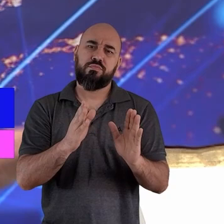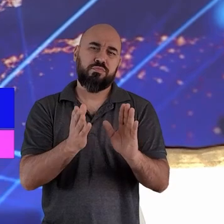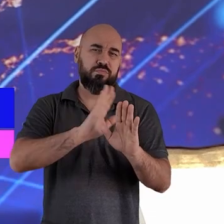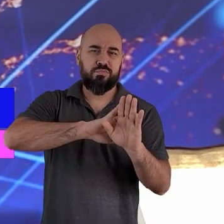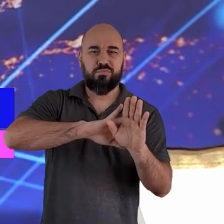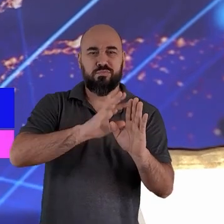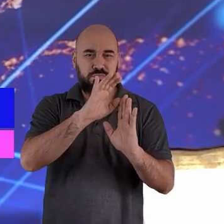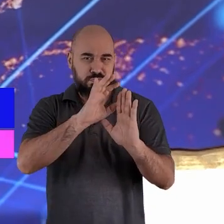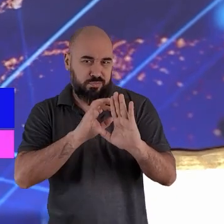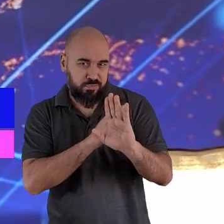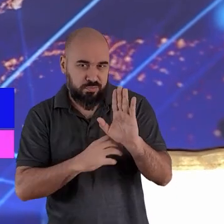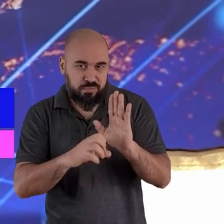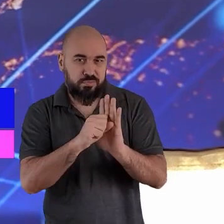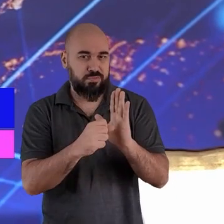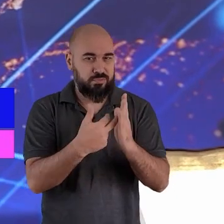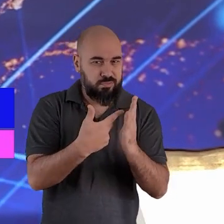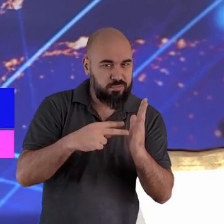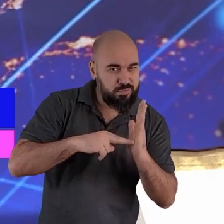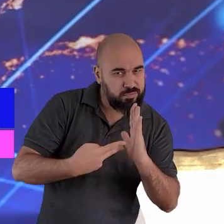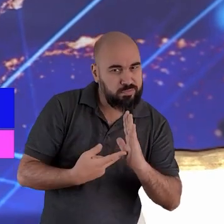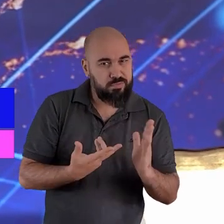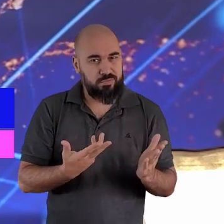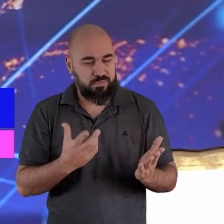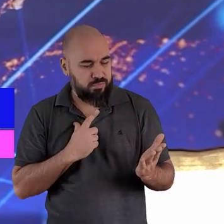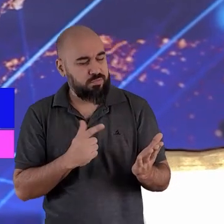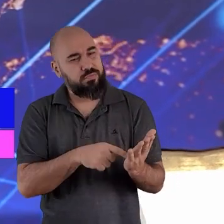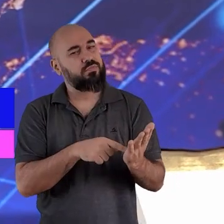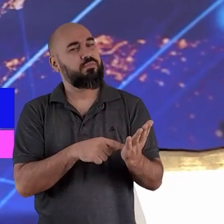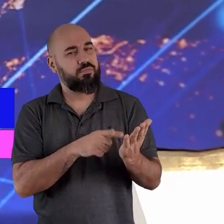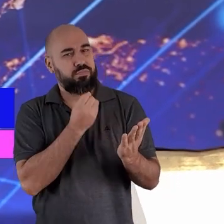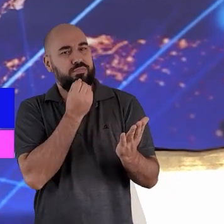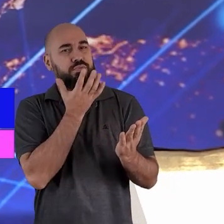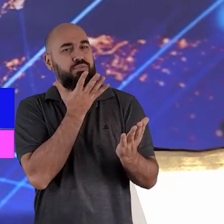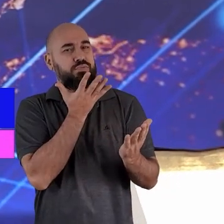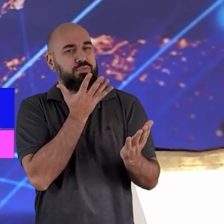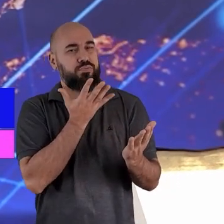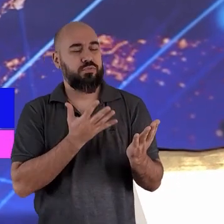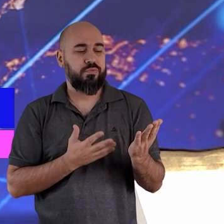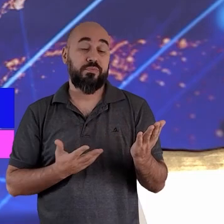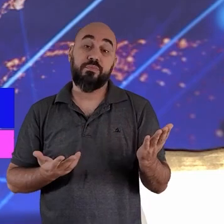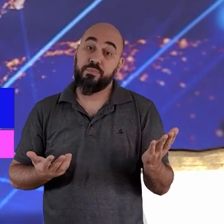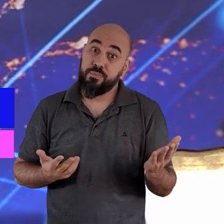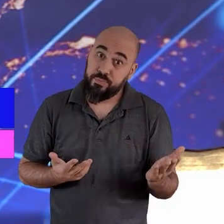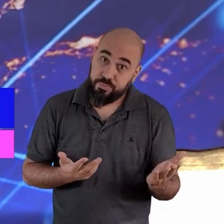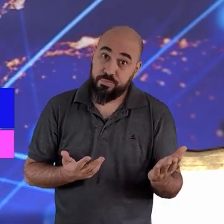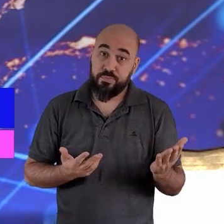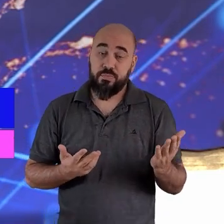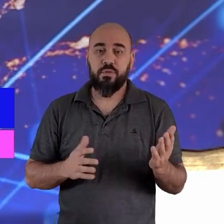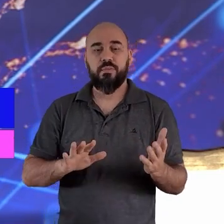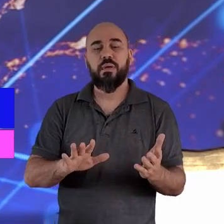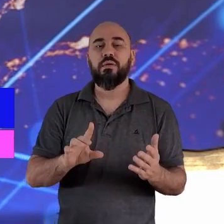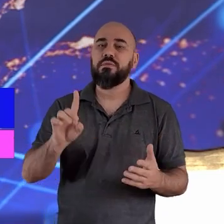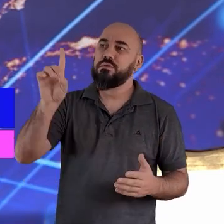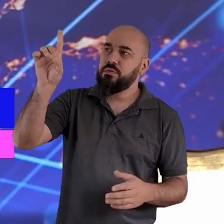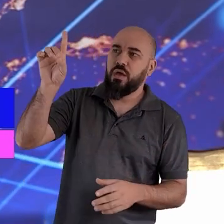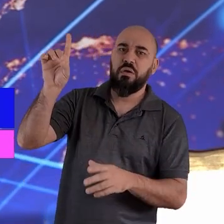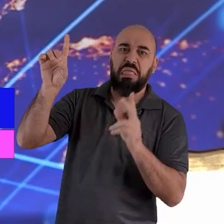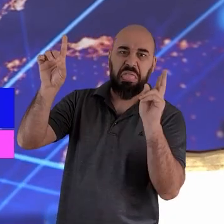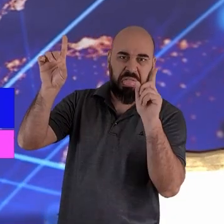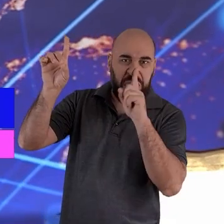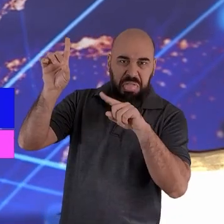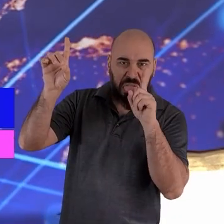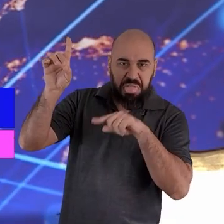Deus está nos dizendo. E vou lhe dizer mais. Nas profecias, Deus nunca erra. Ele